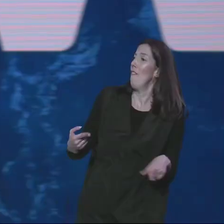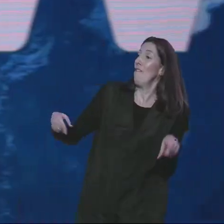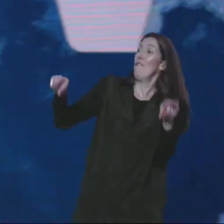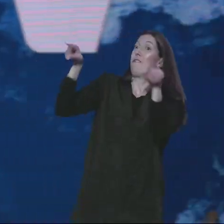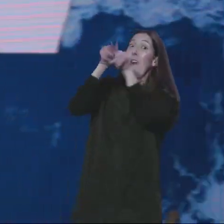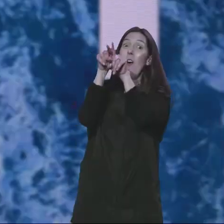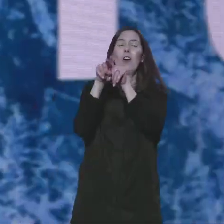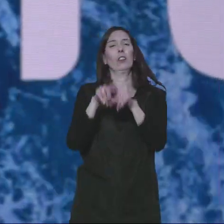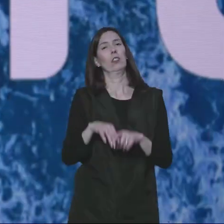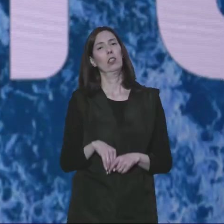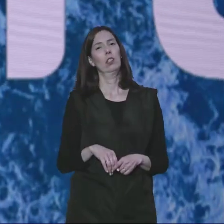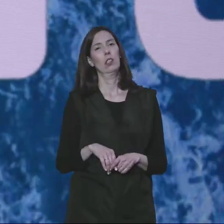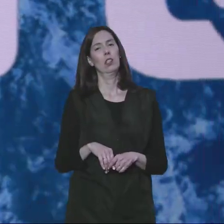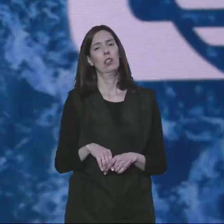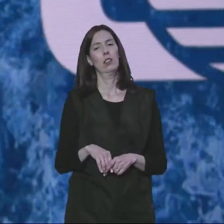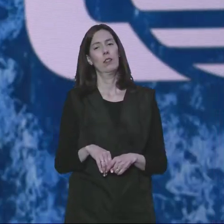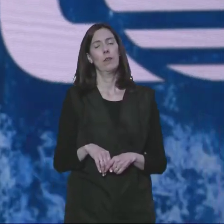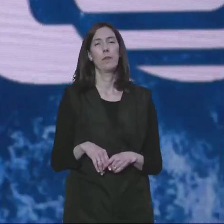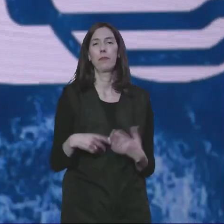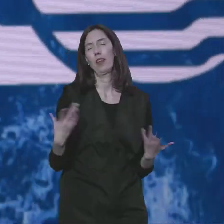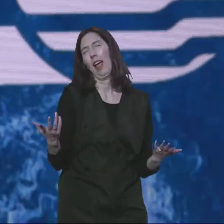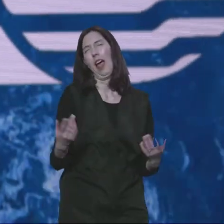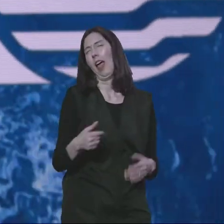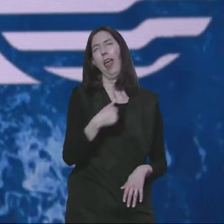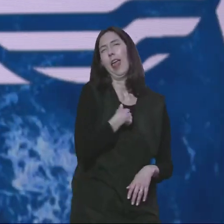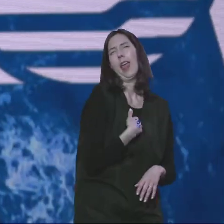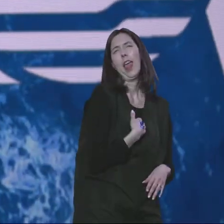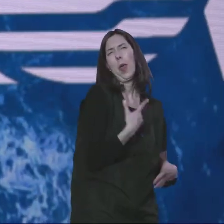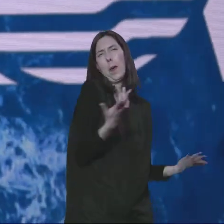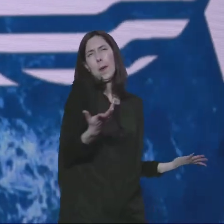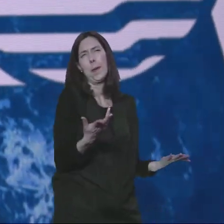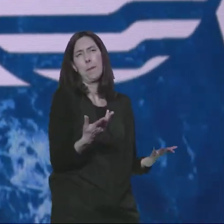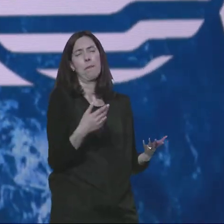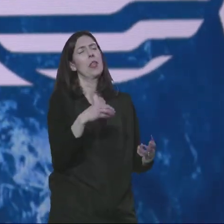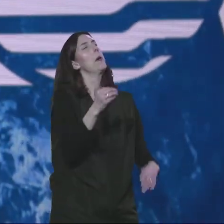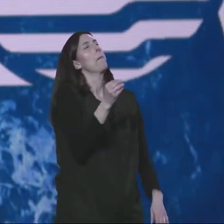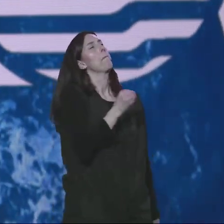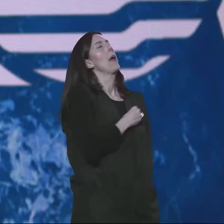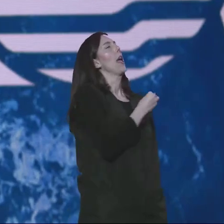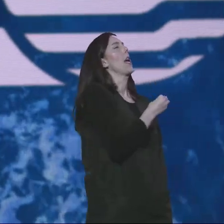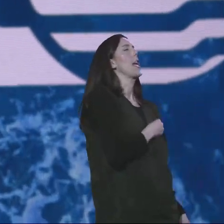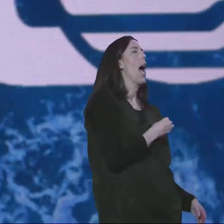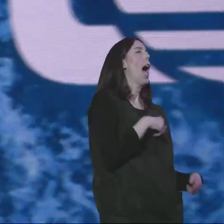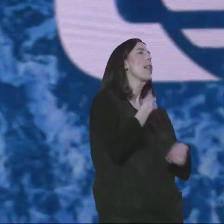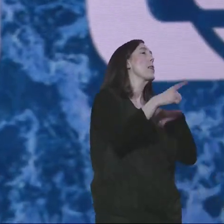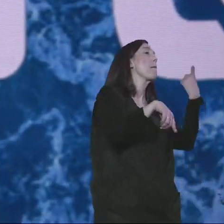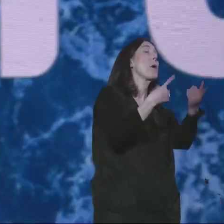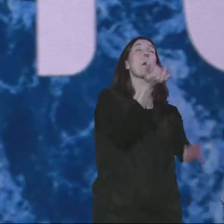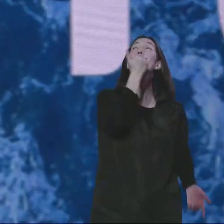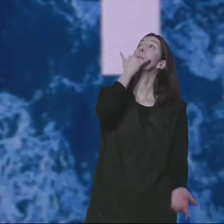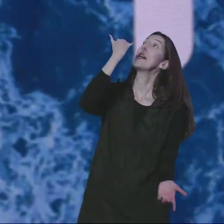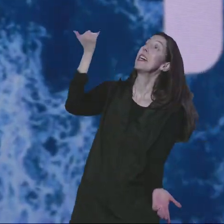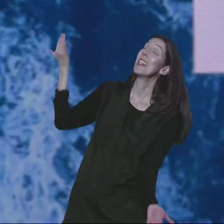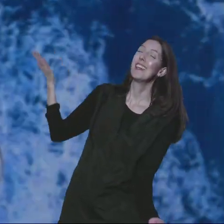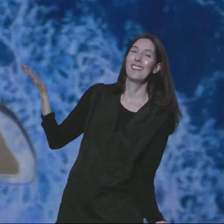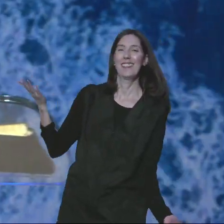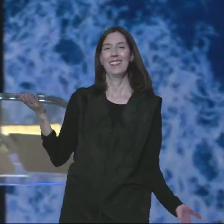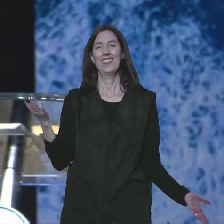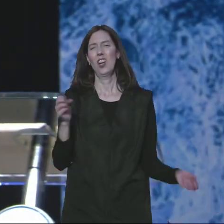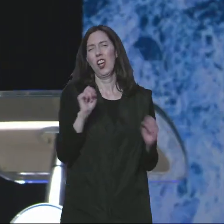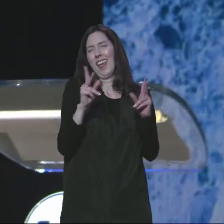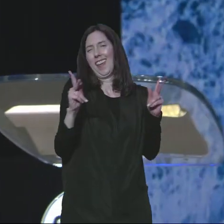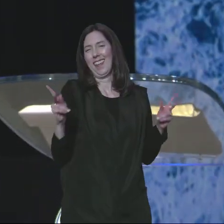viver abusando da graça. Ah, Jesus vai me perdoar mesmo, então eu vou fazer umas besteiras, depois é só pedir perdão e acabou. Não é